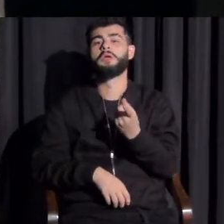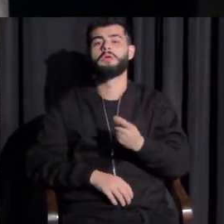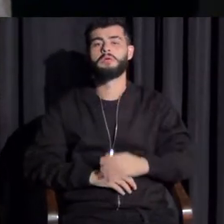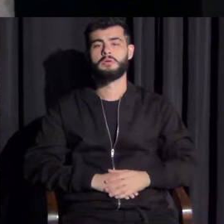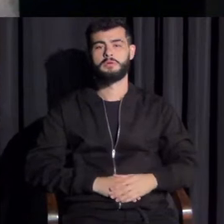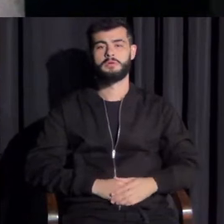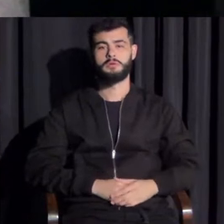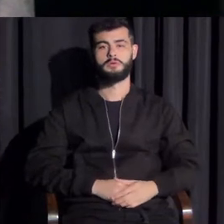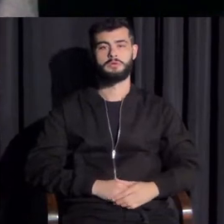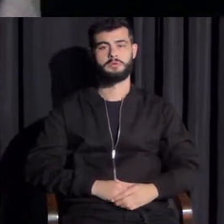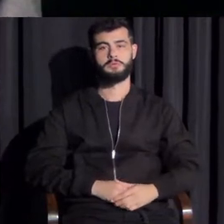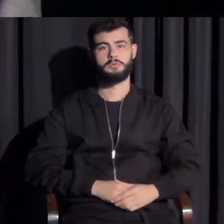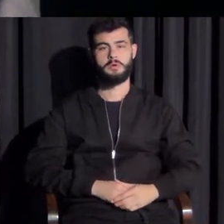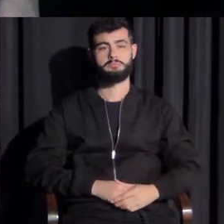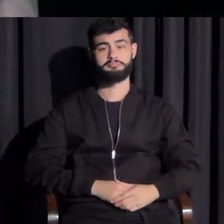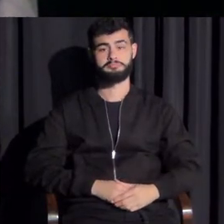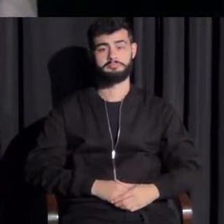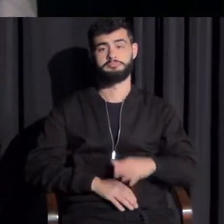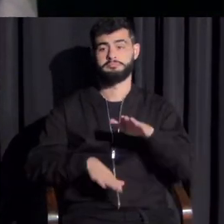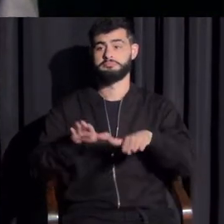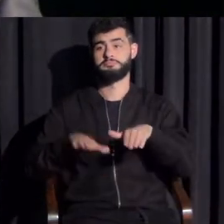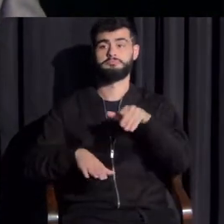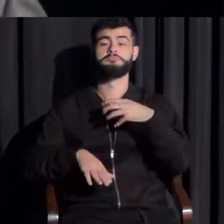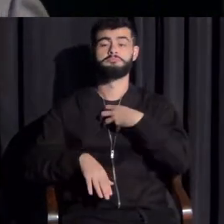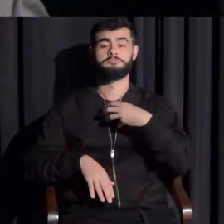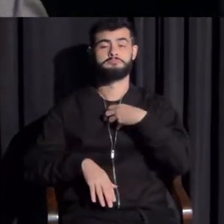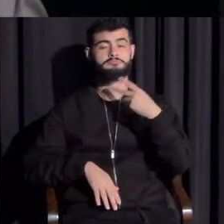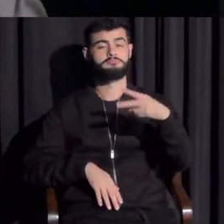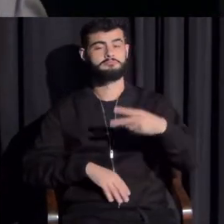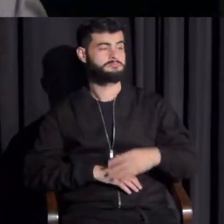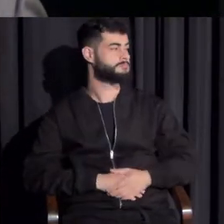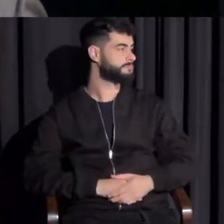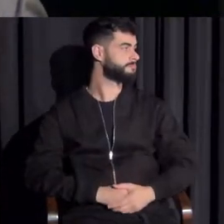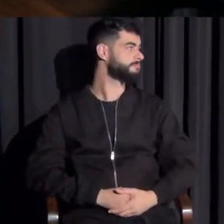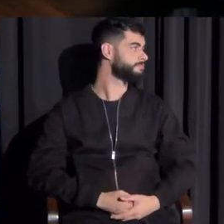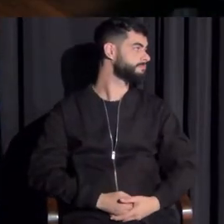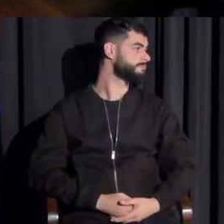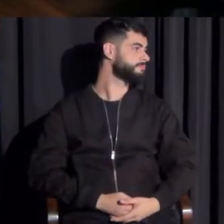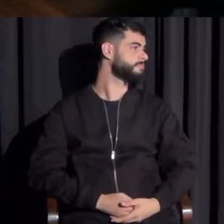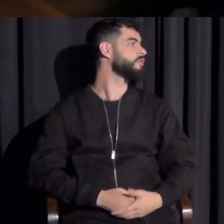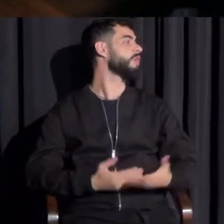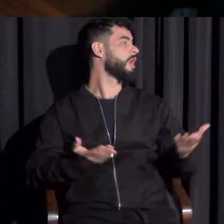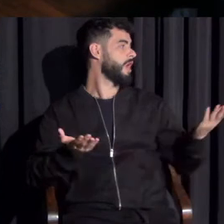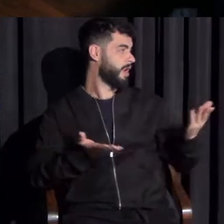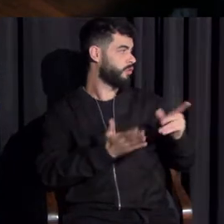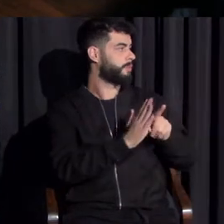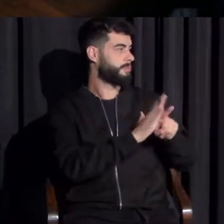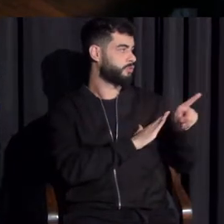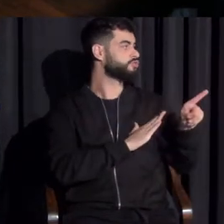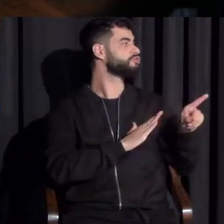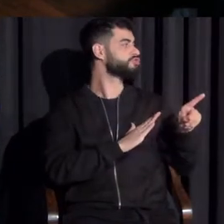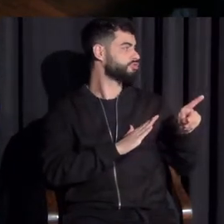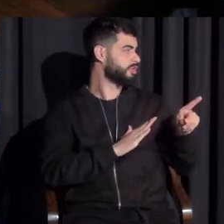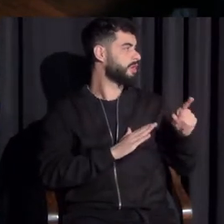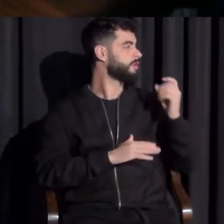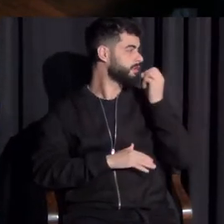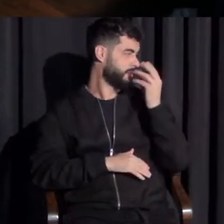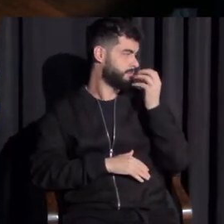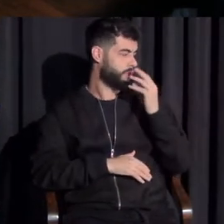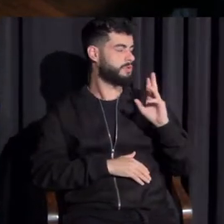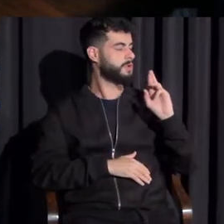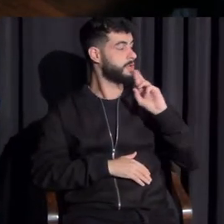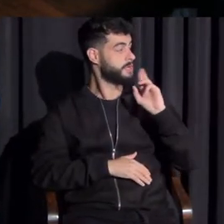se vai perguntando e a gente vai respondendo. Como é que... Acho que a gente pode começar com essas mesmo, essas duas primeiras, provocando, e a